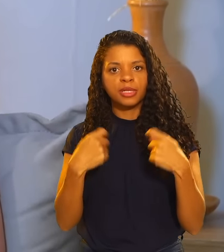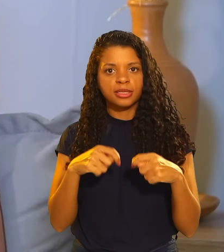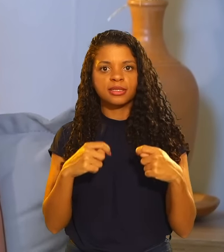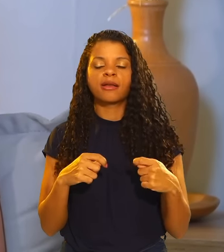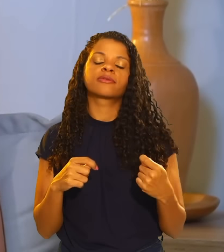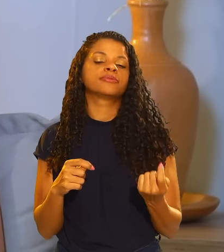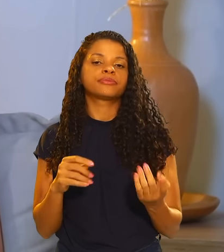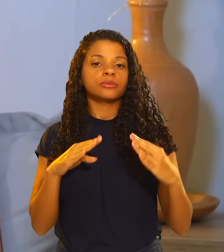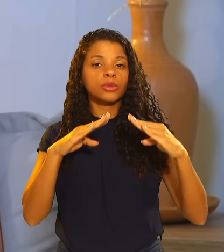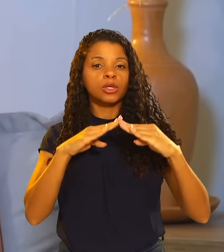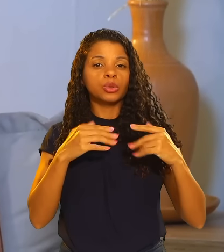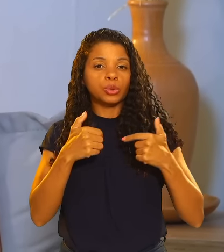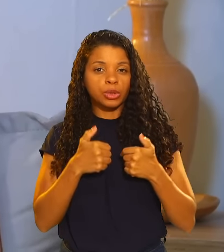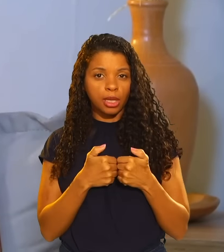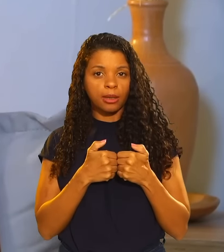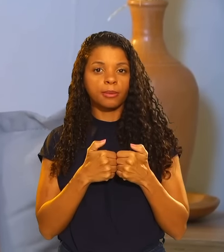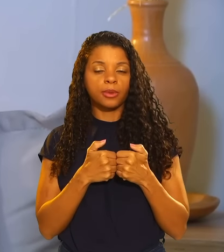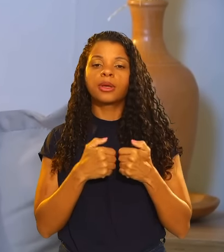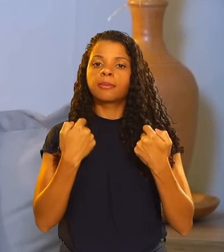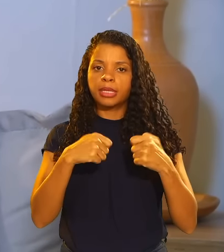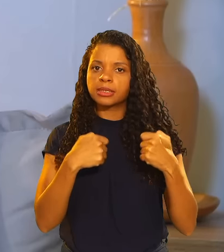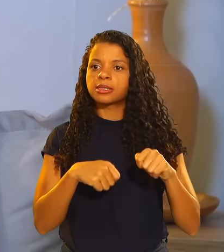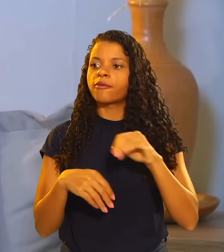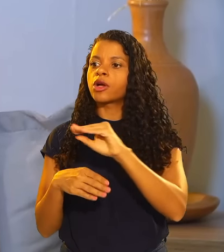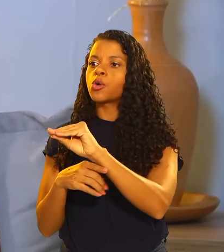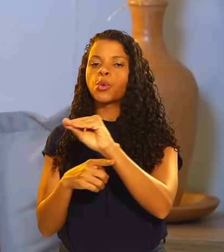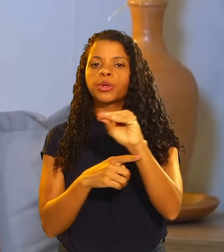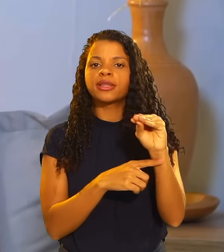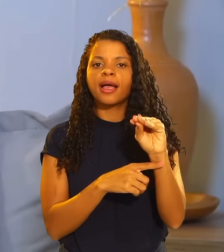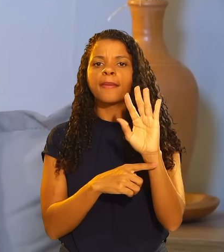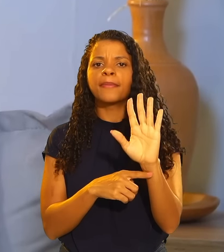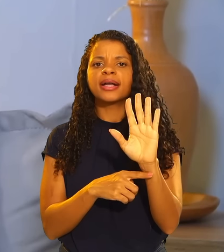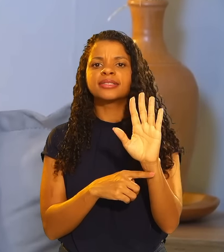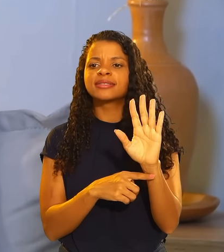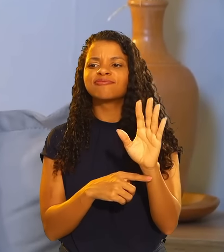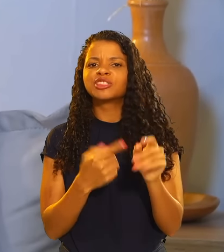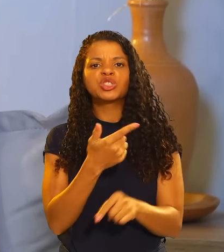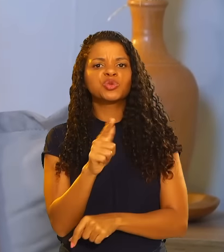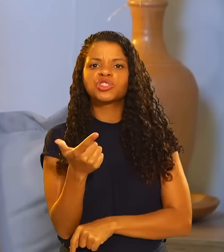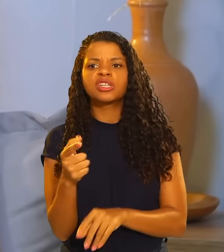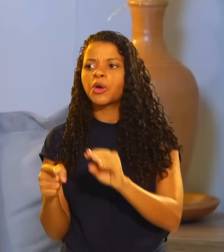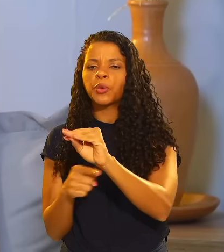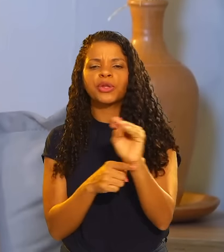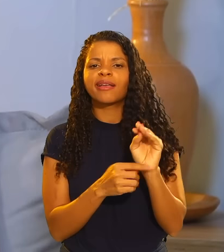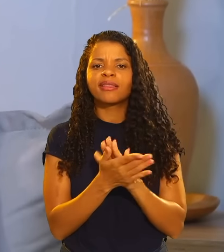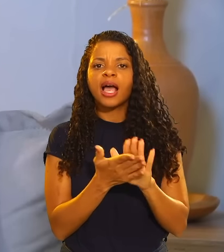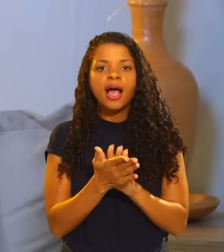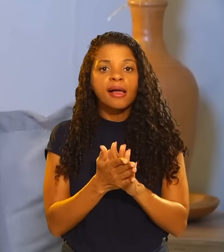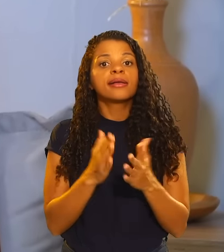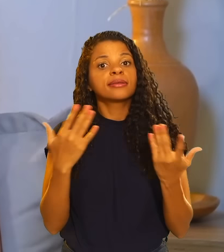o outro. E eles estavam vivendo uma religião fria, né? Ali só faziam sacrifício, ia,